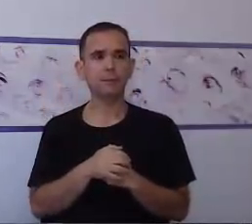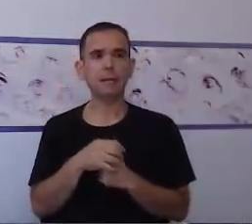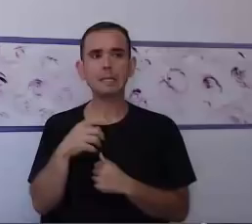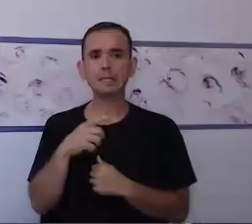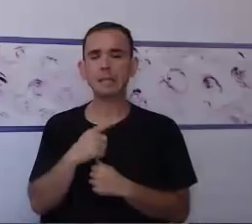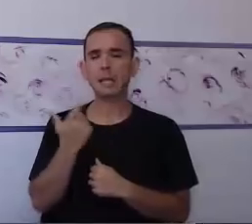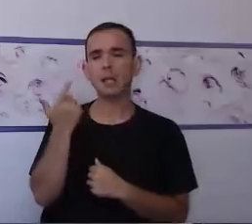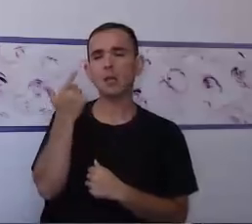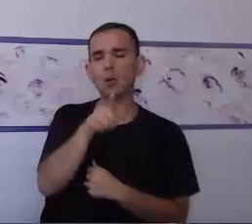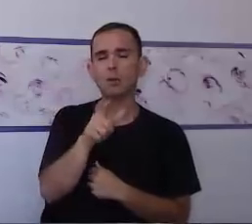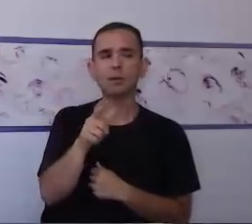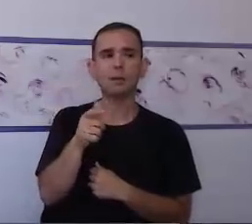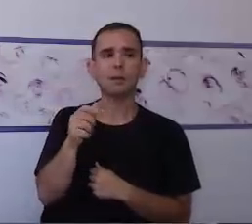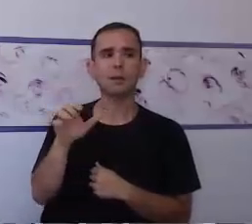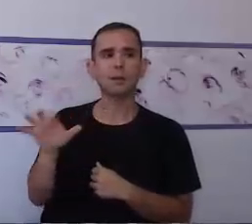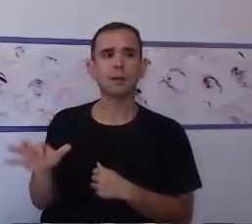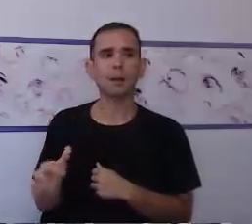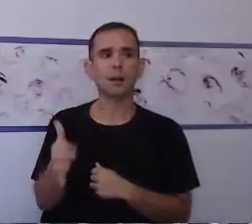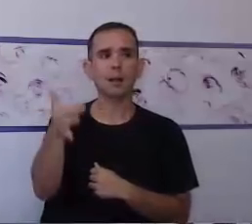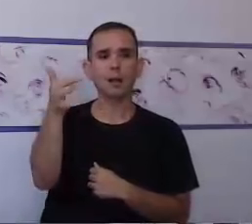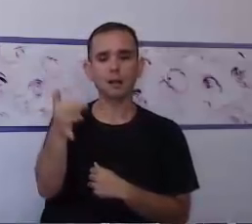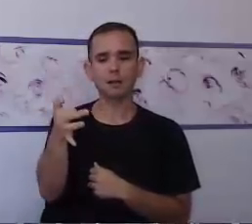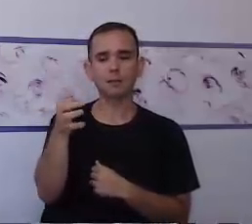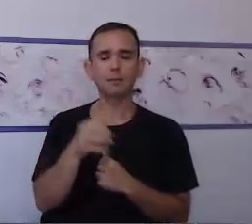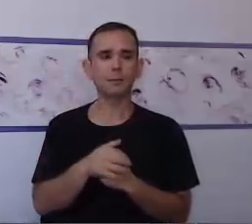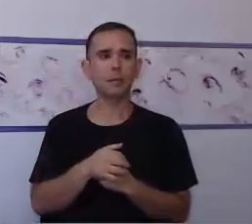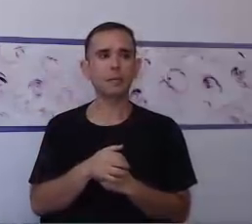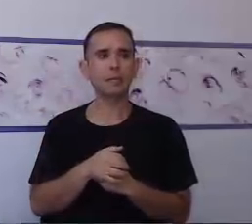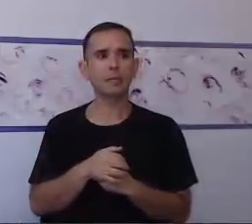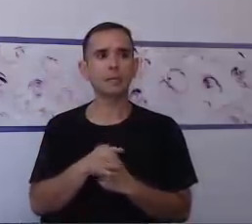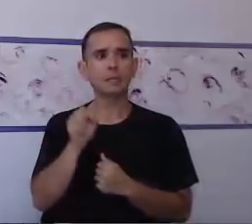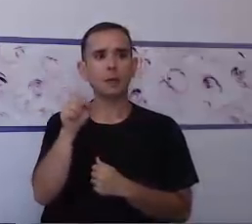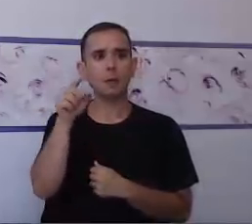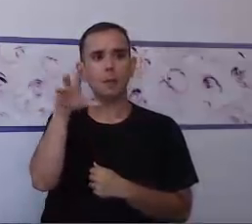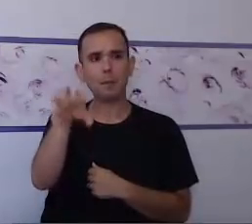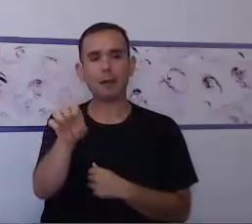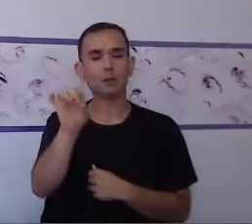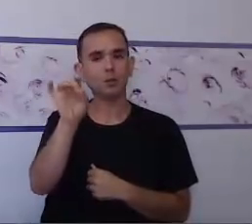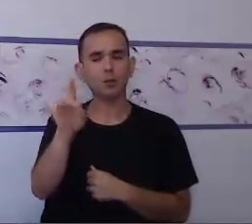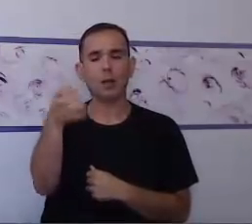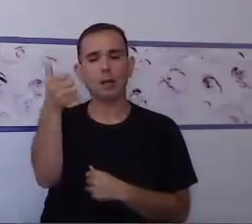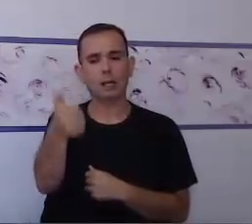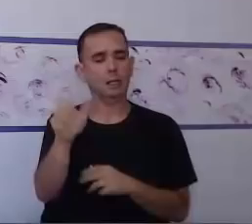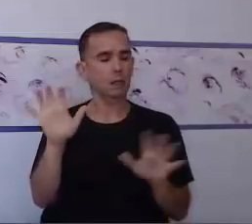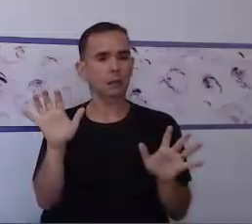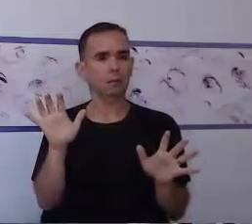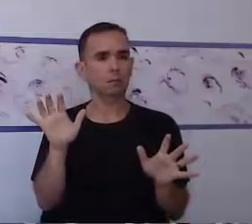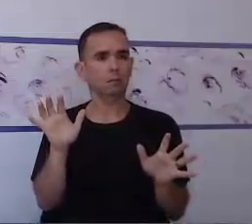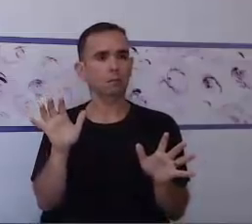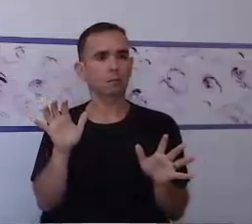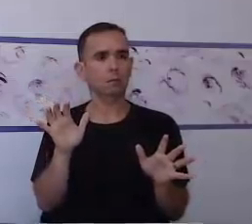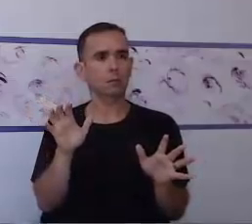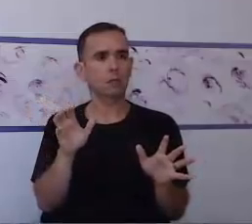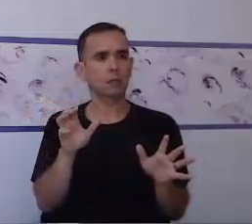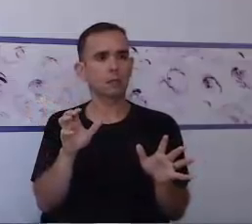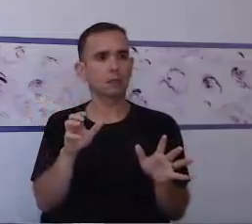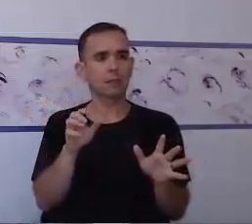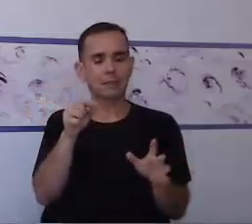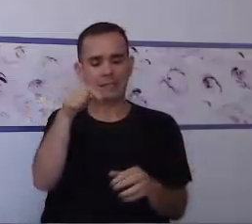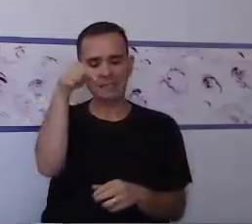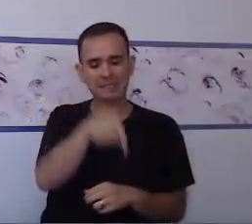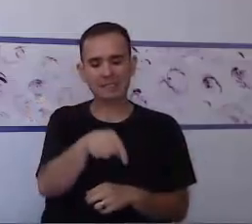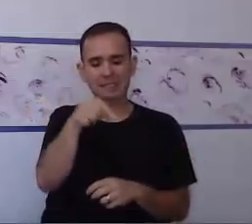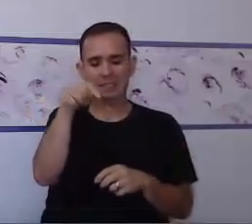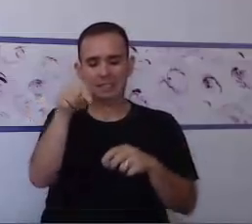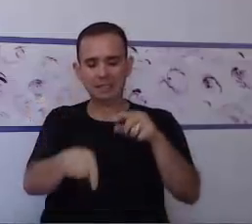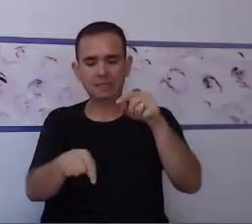uma ponteira. Se eu pego essa caneta, só a caneta sem a ponteira, o risco desse meu